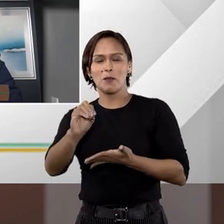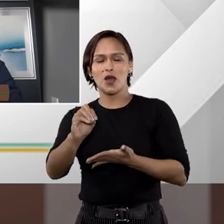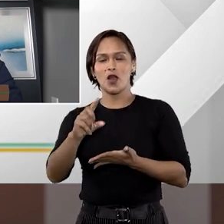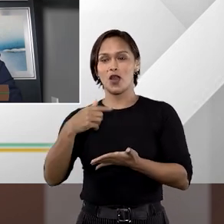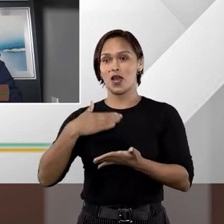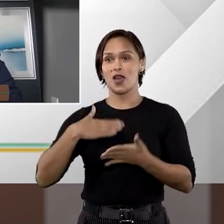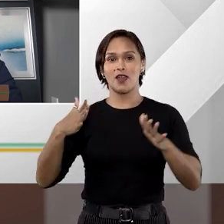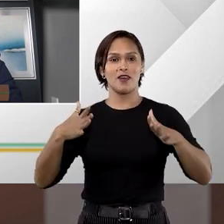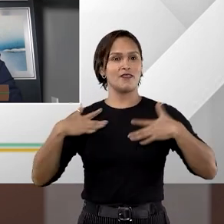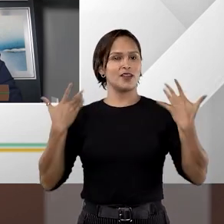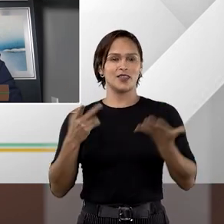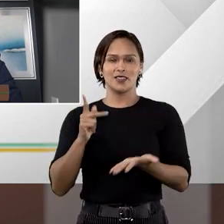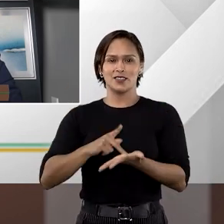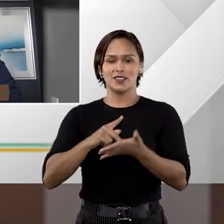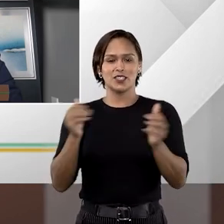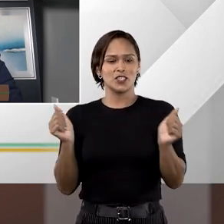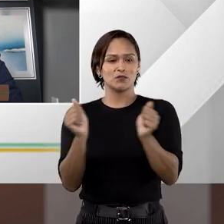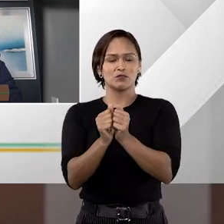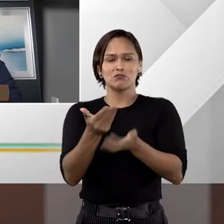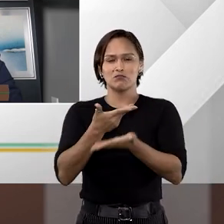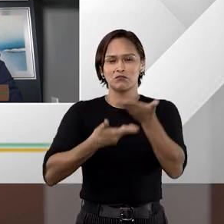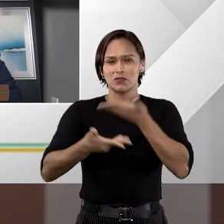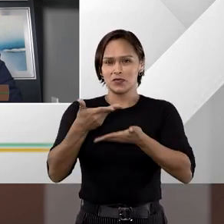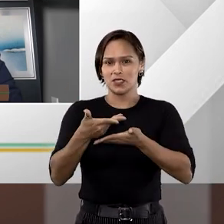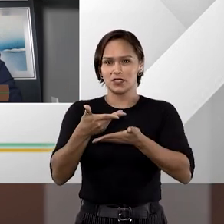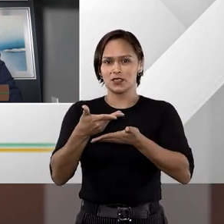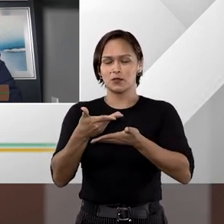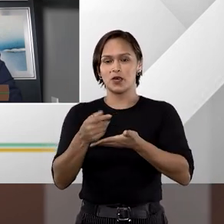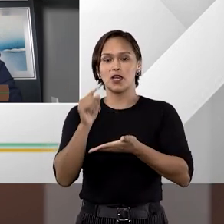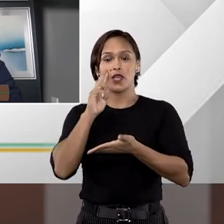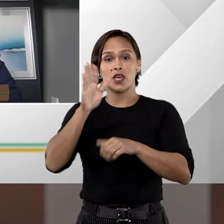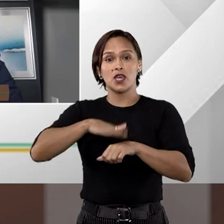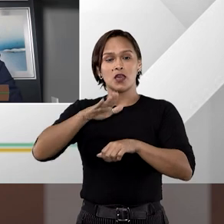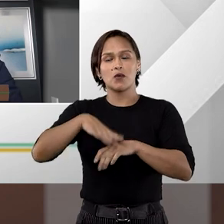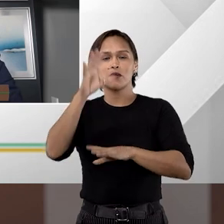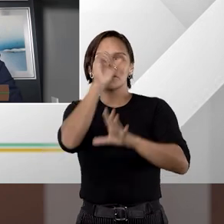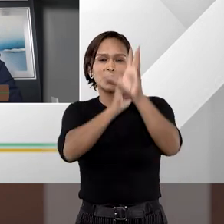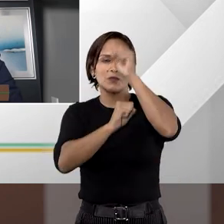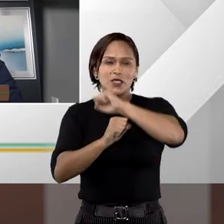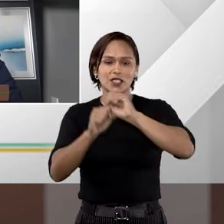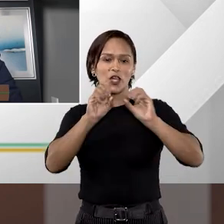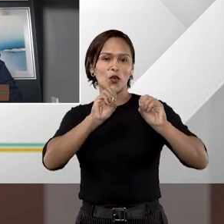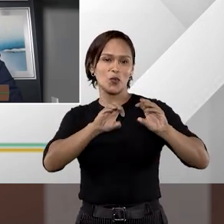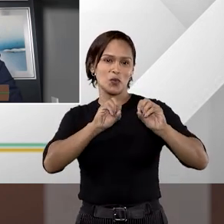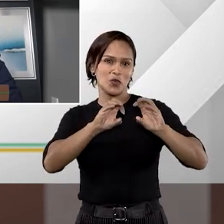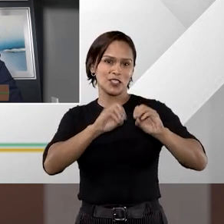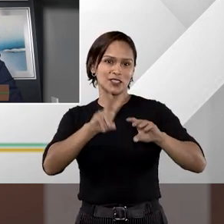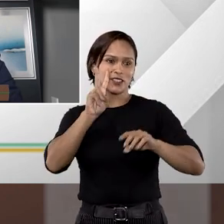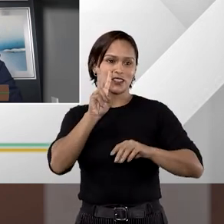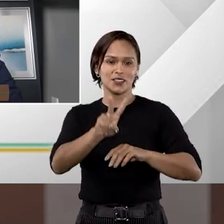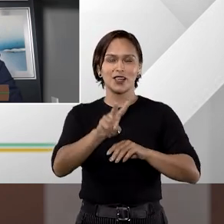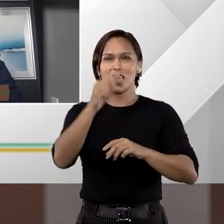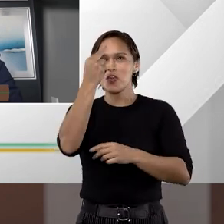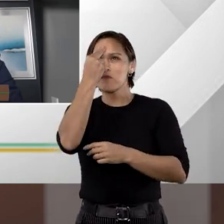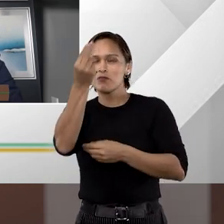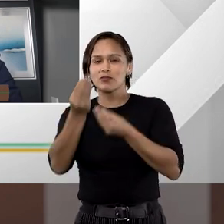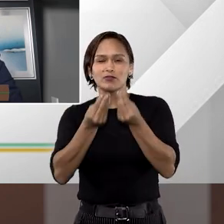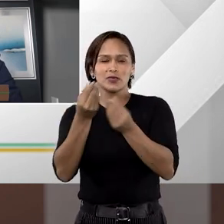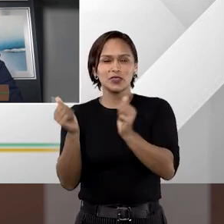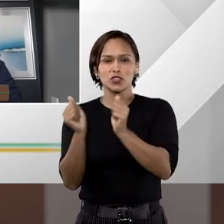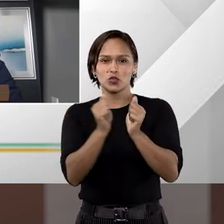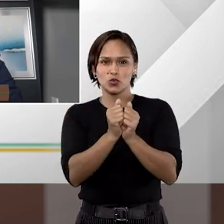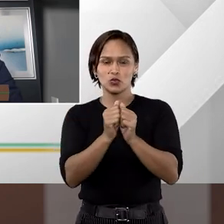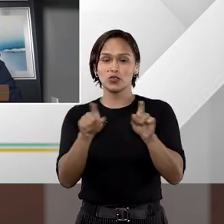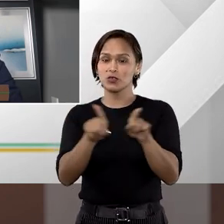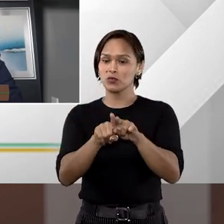Mauro para mim uma alegria enorme está aqui com vocês né e mais para aprender o quê e Para quê Para refletir